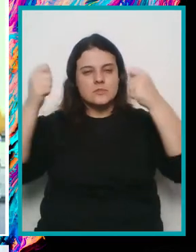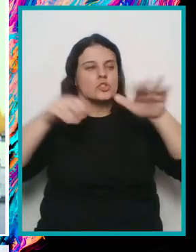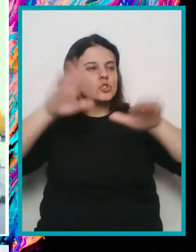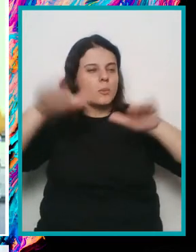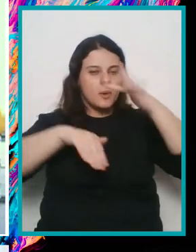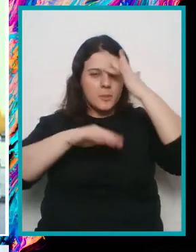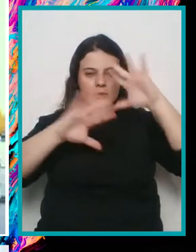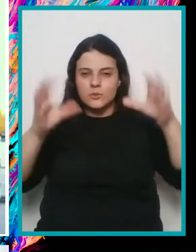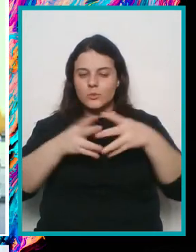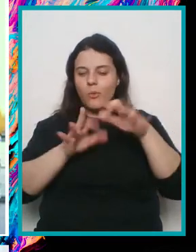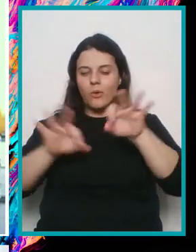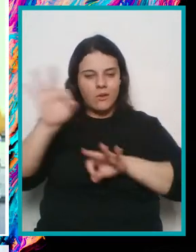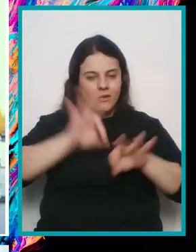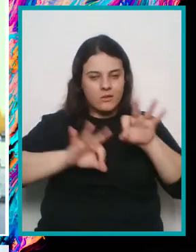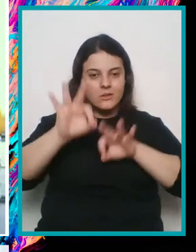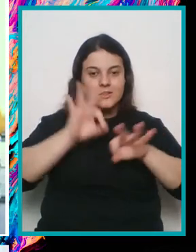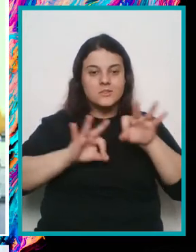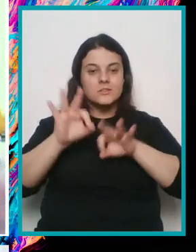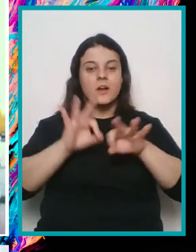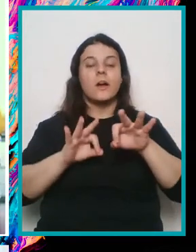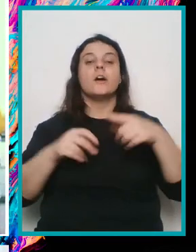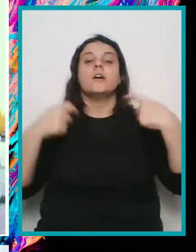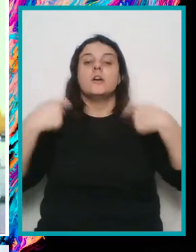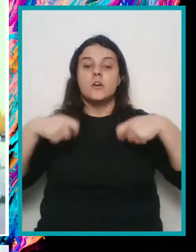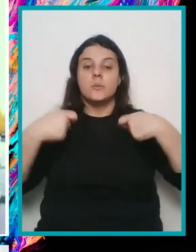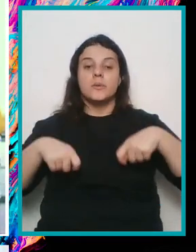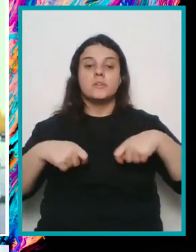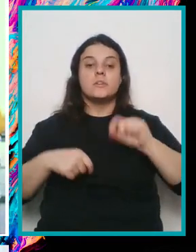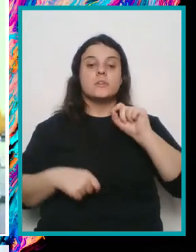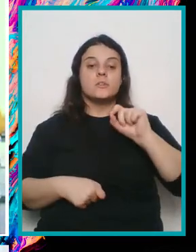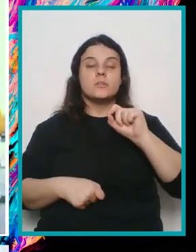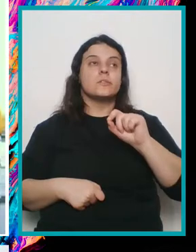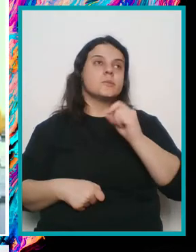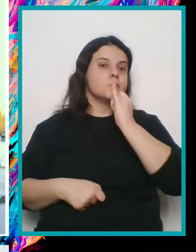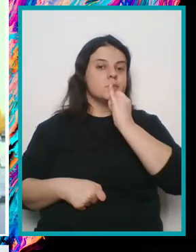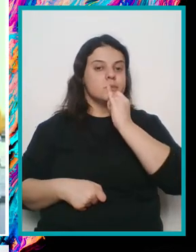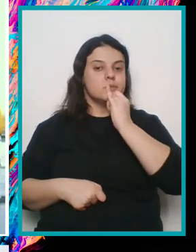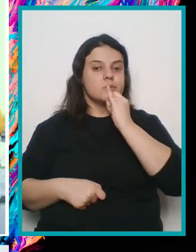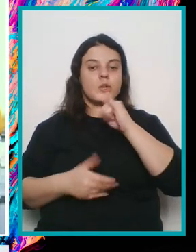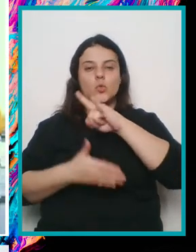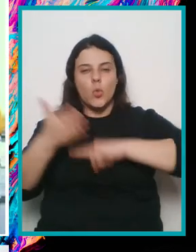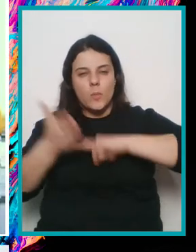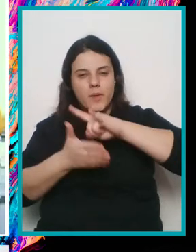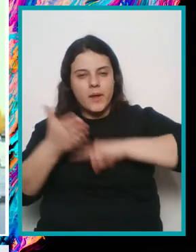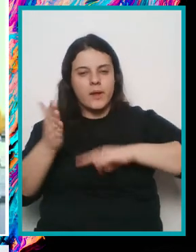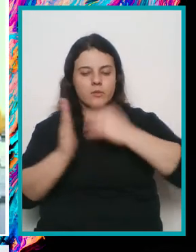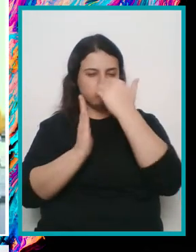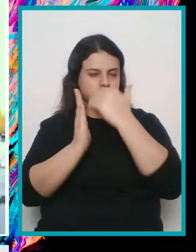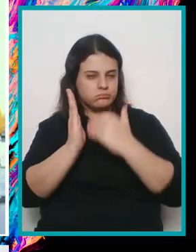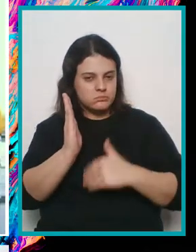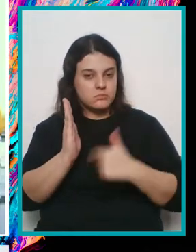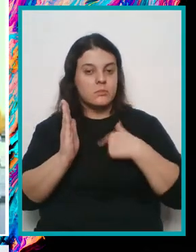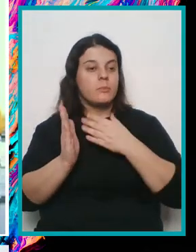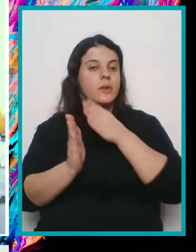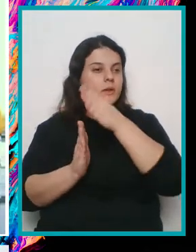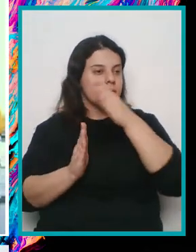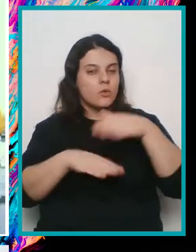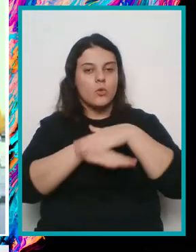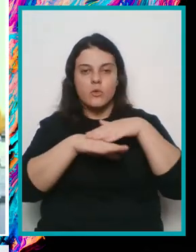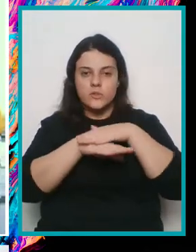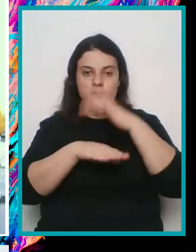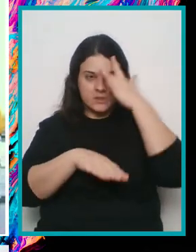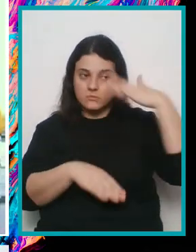de decisão. Eu vejo que até triplicou, assim, o trabalho durante a pandemia, porque agora a gente quer estar participando